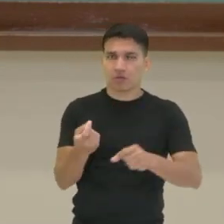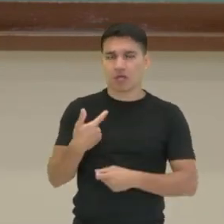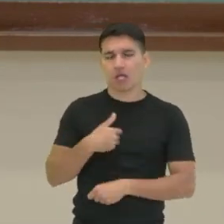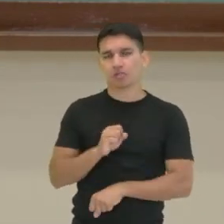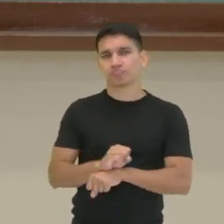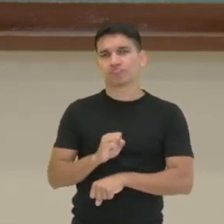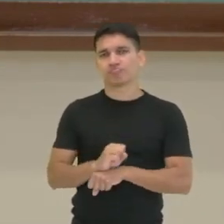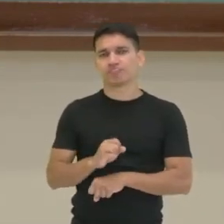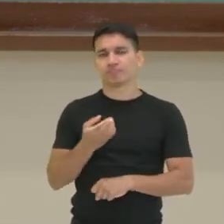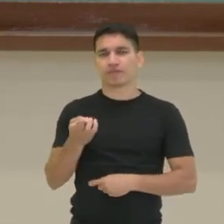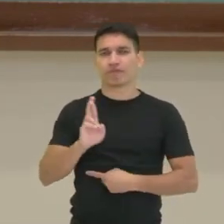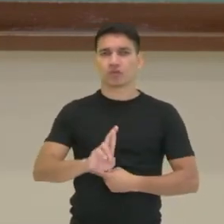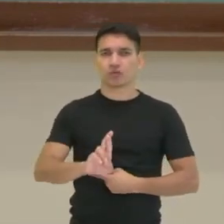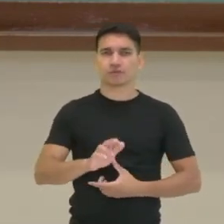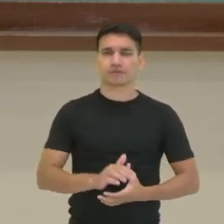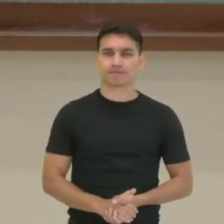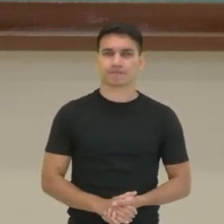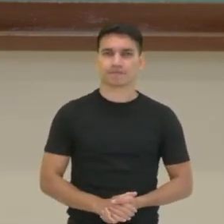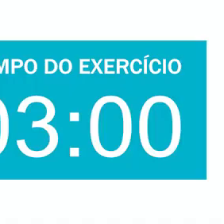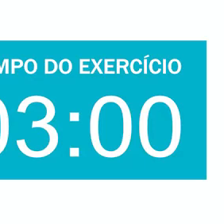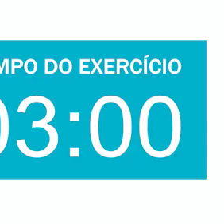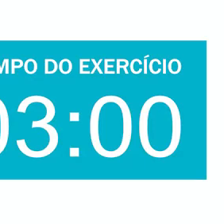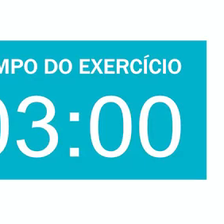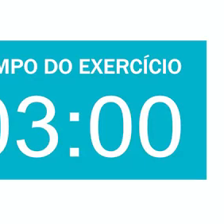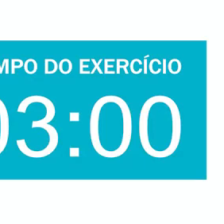aqui aguardando e a gente já volta, hein? Vai lá, vai!